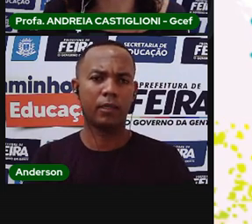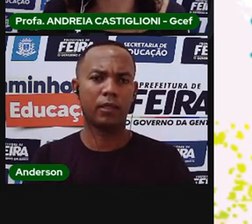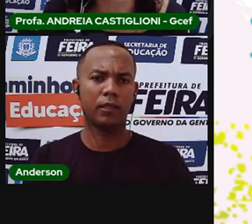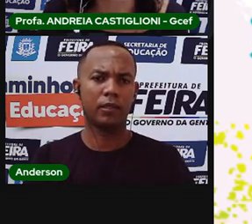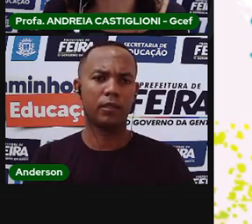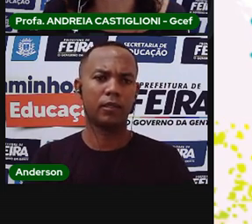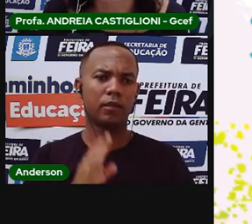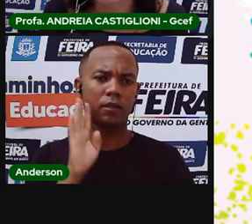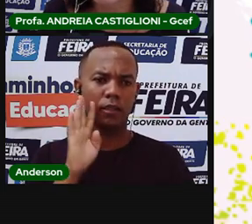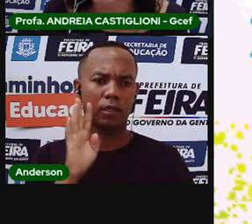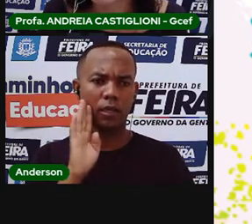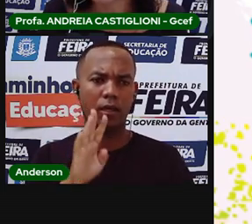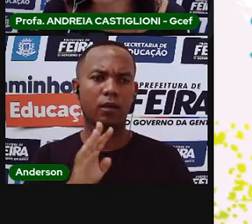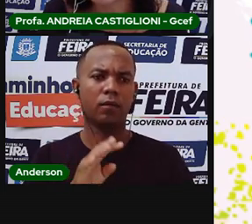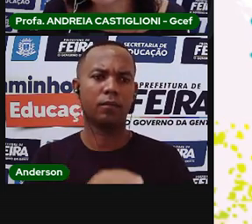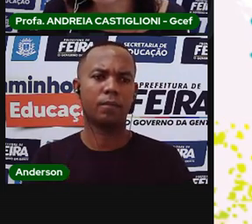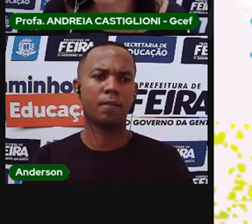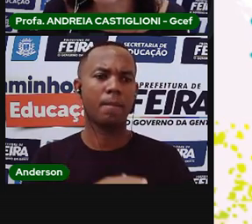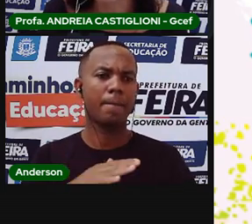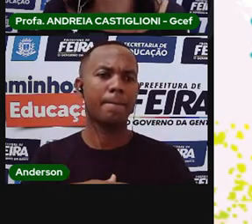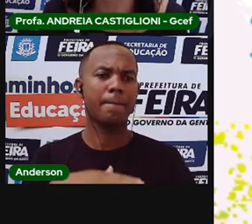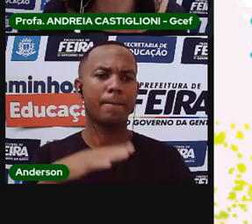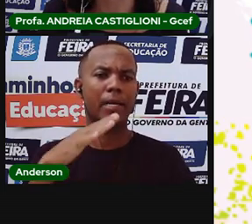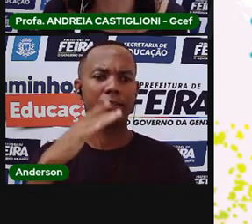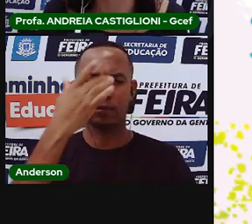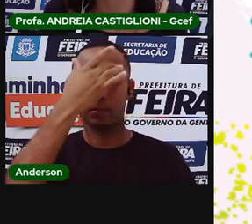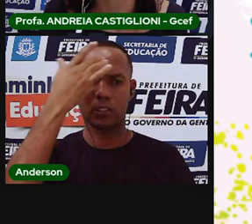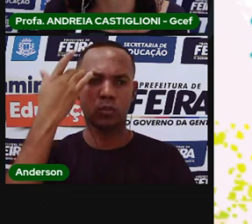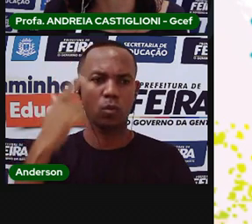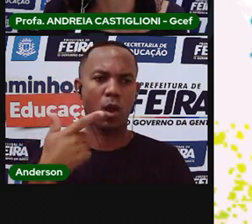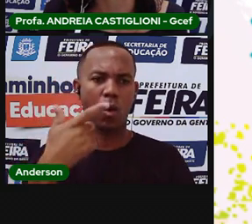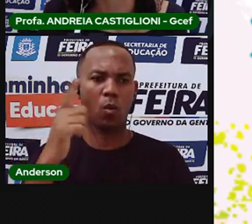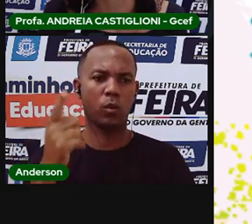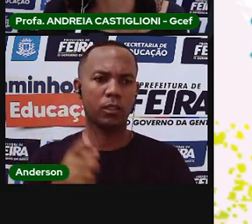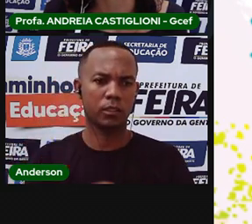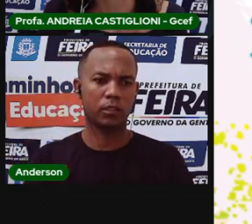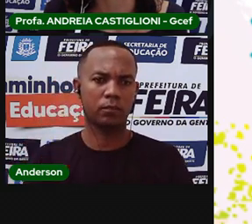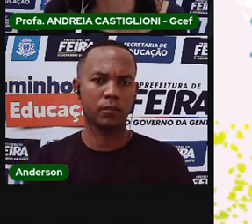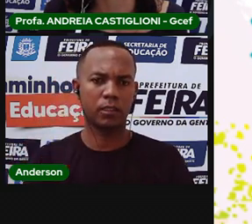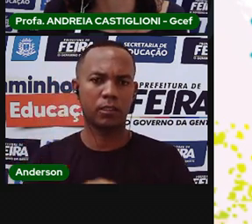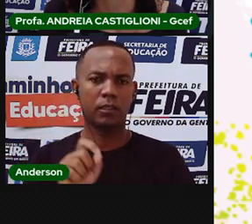indo no caminho certo. Mais alguém para colocar, gente?